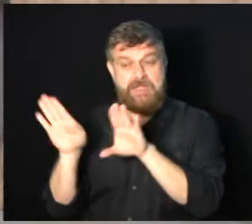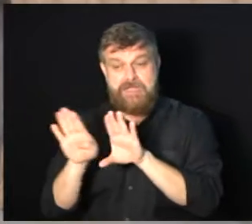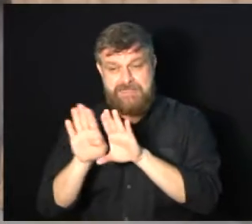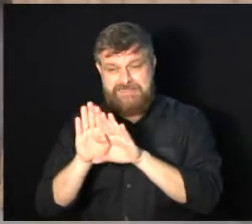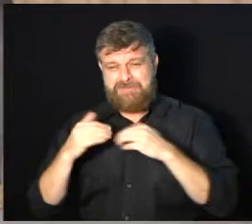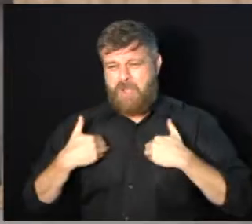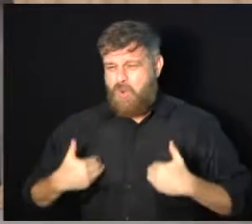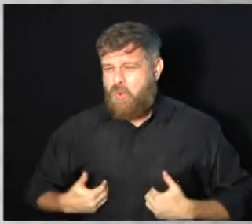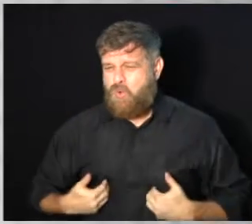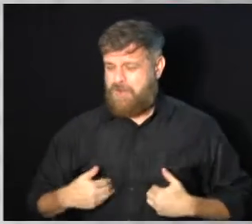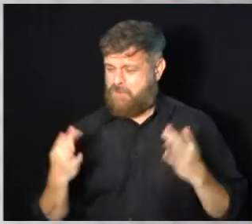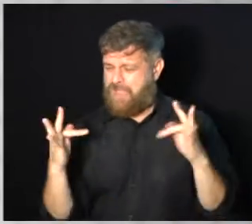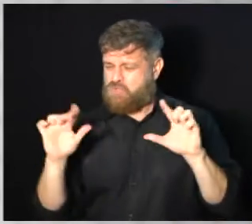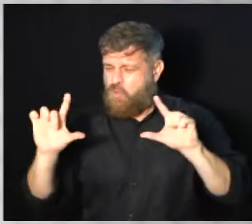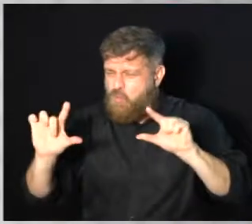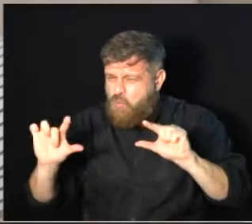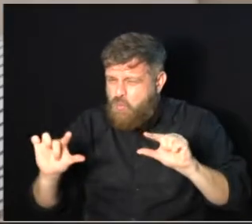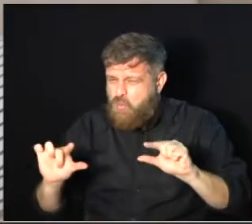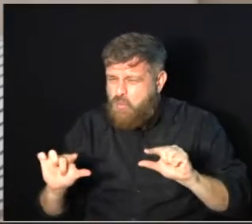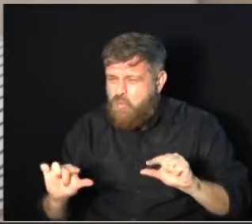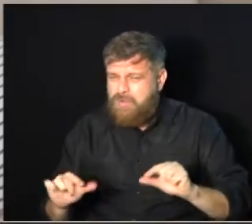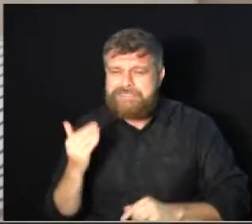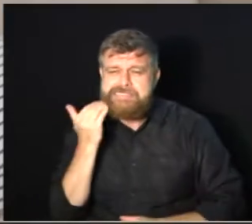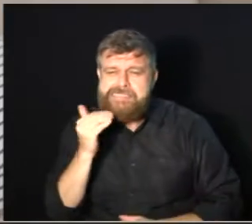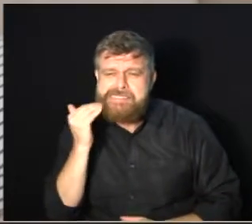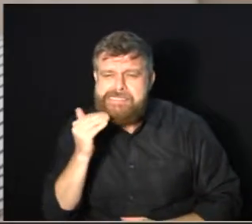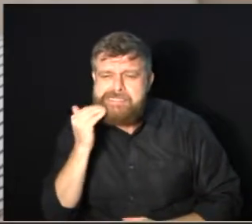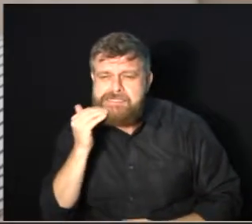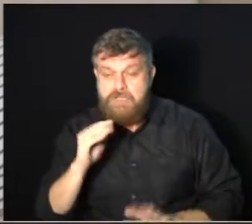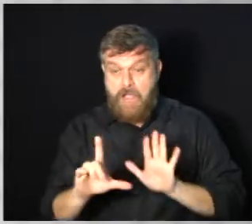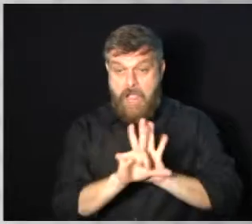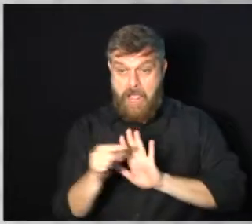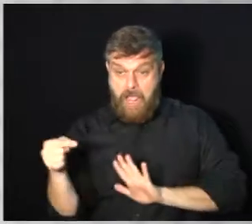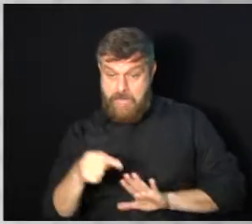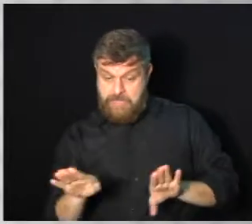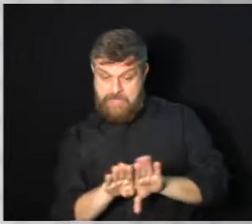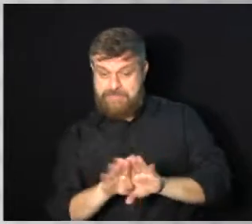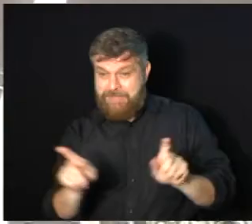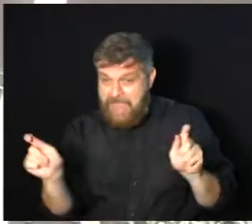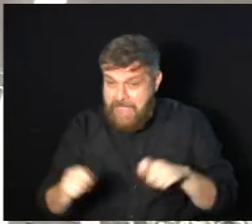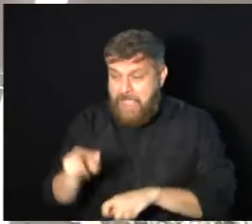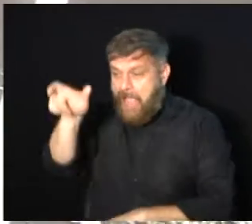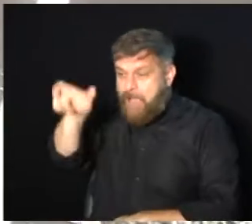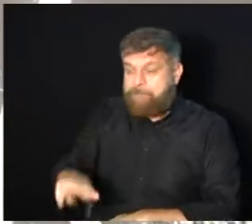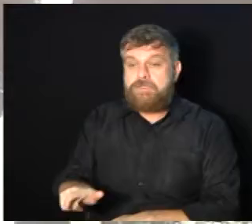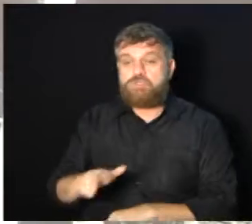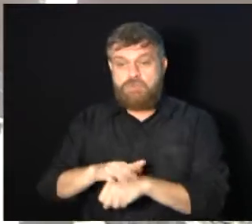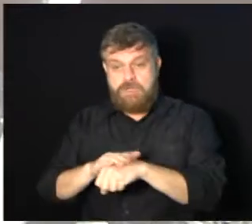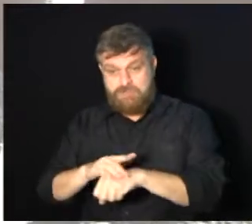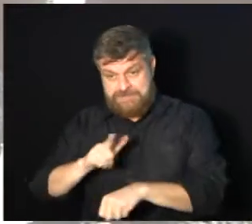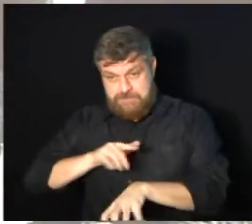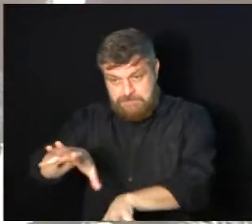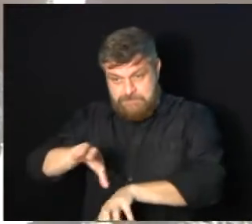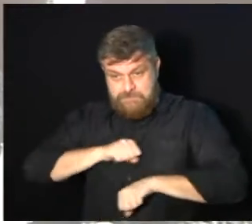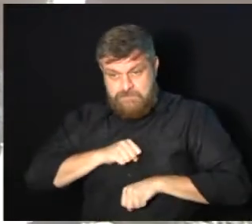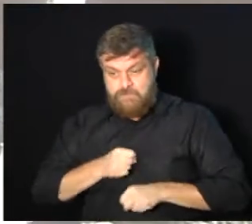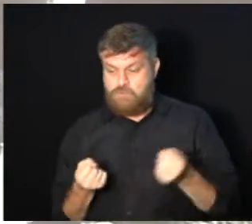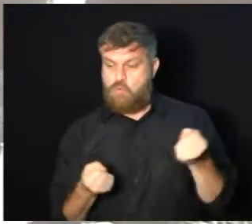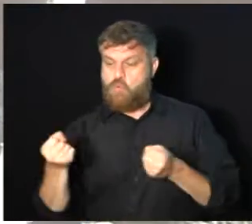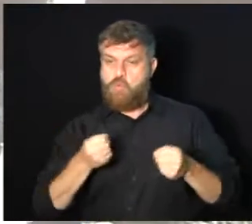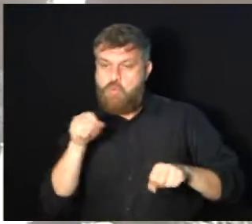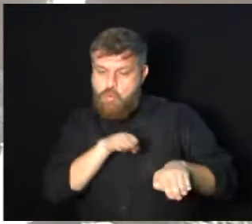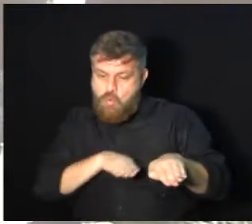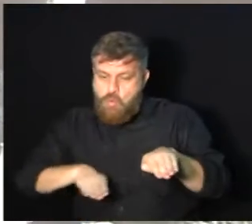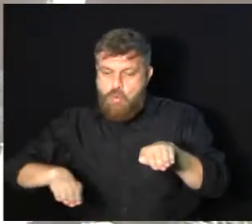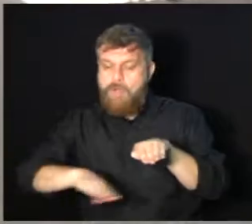com o mecanismo de supressão da dor. A lei também vai permitir que as pessoas com a doença possam estacionar em vagas